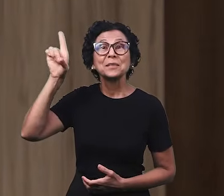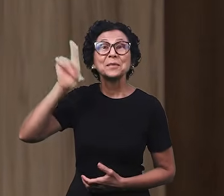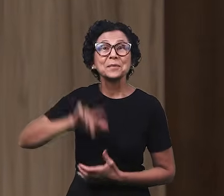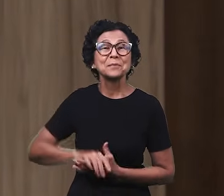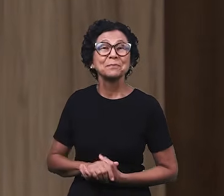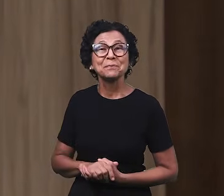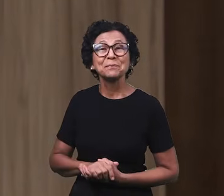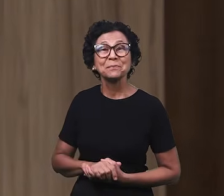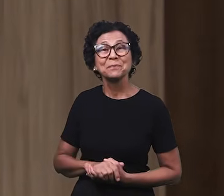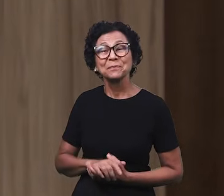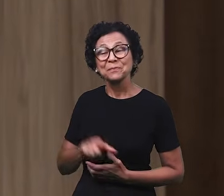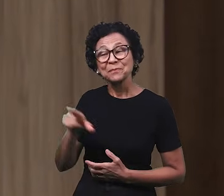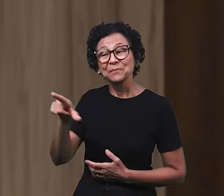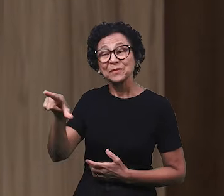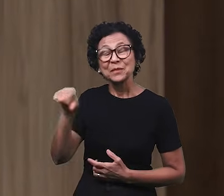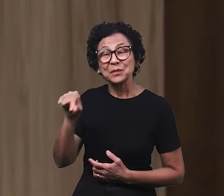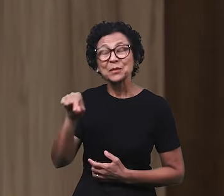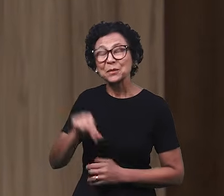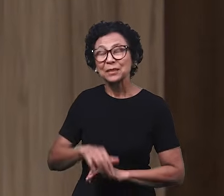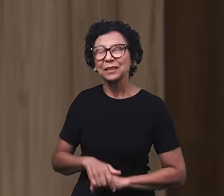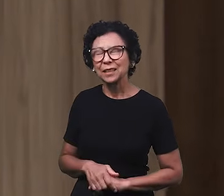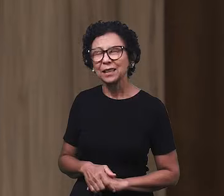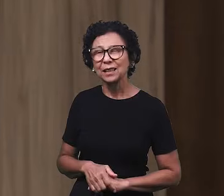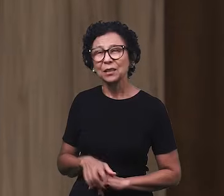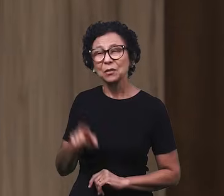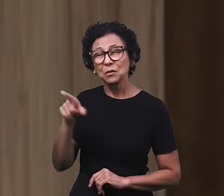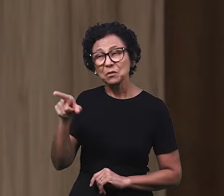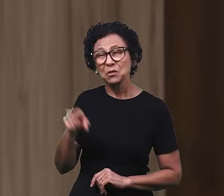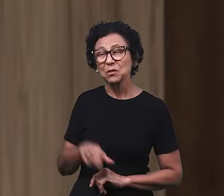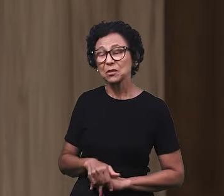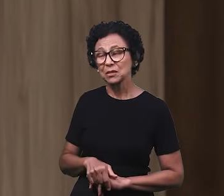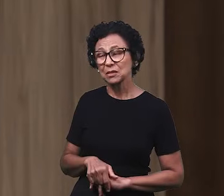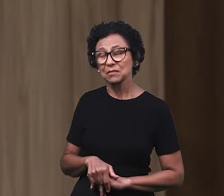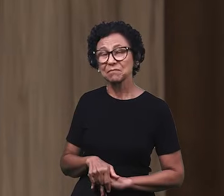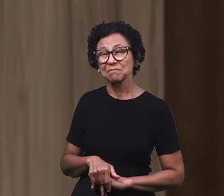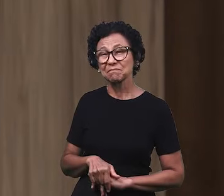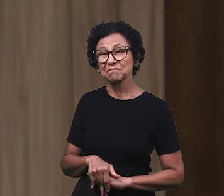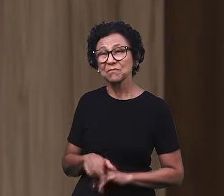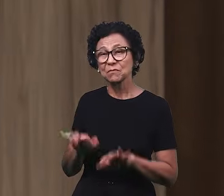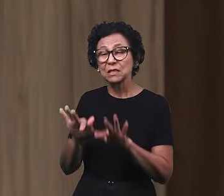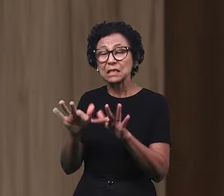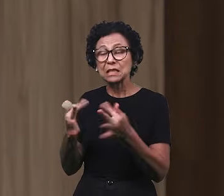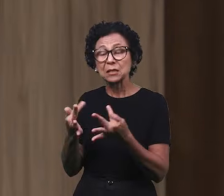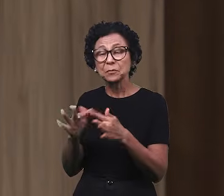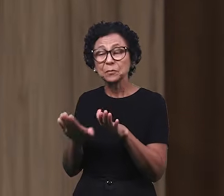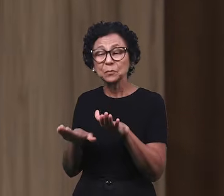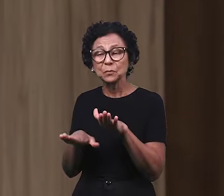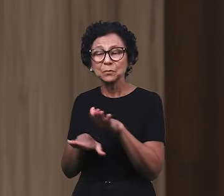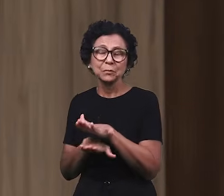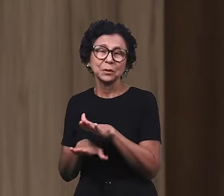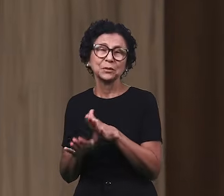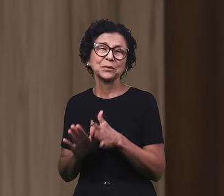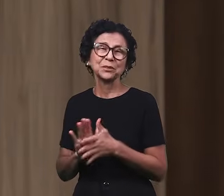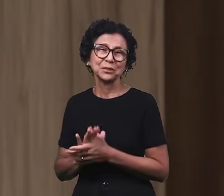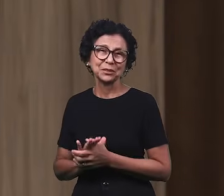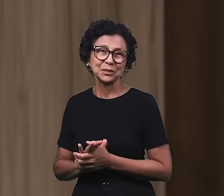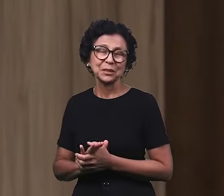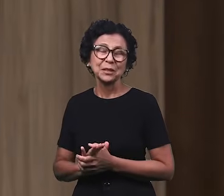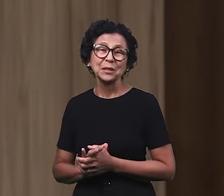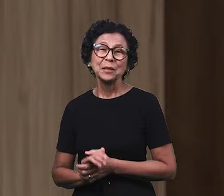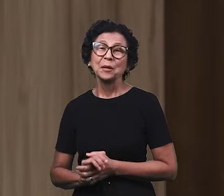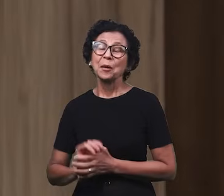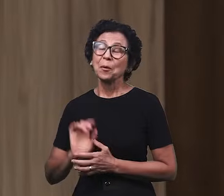escolheu exatamente aqueles que eram considerados os menores para fazê-los conhecer